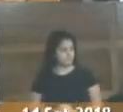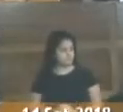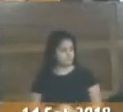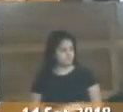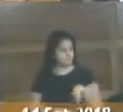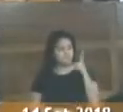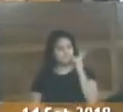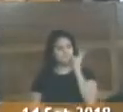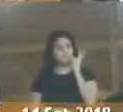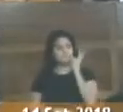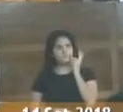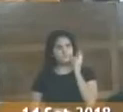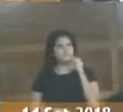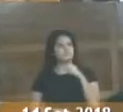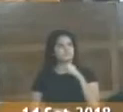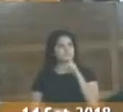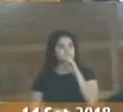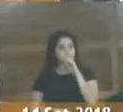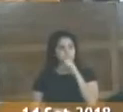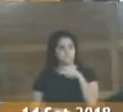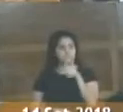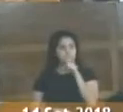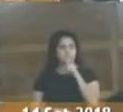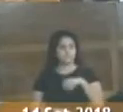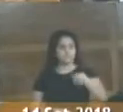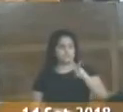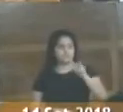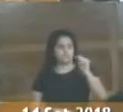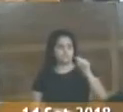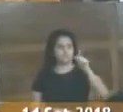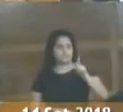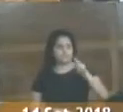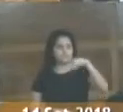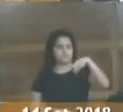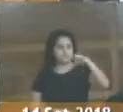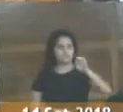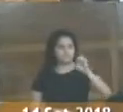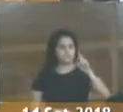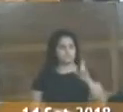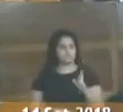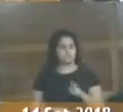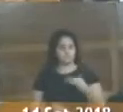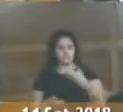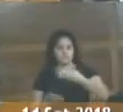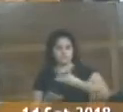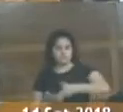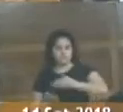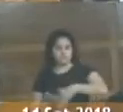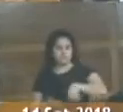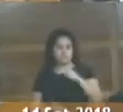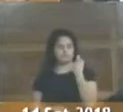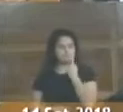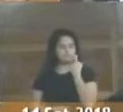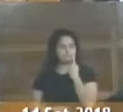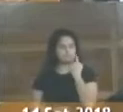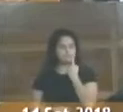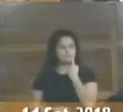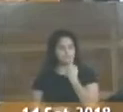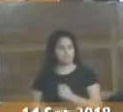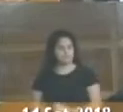o senhor Wagner Junqueira, secretário de Agricultura, Apicultura e Pesca.